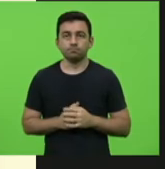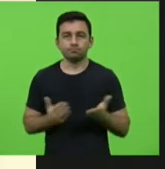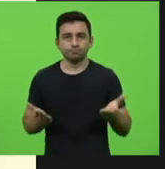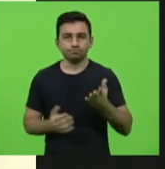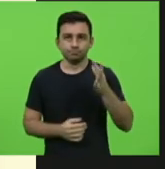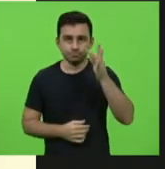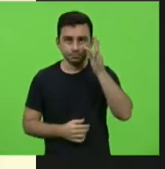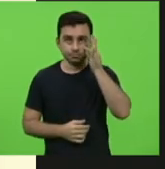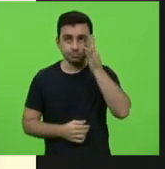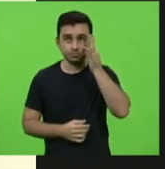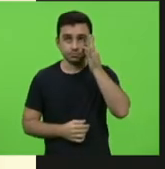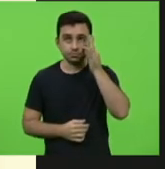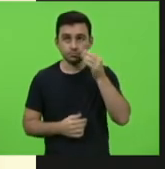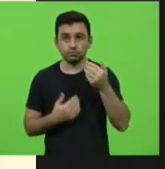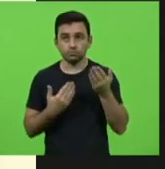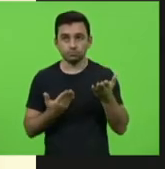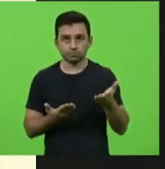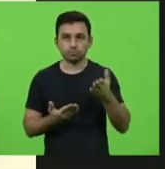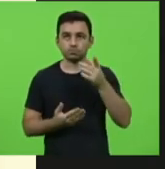acompanhado hoje, ontem,